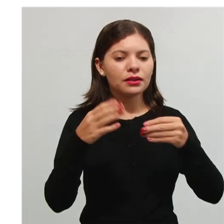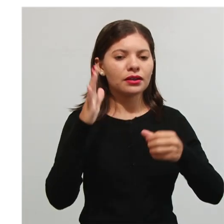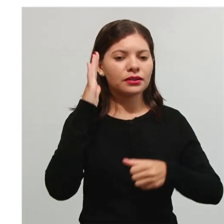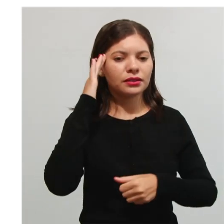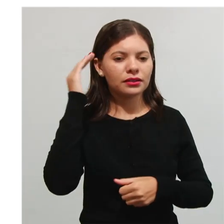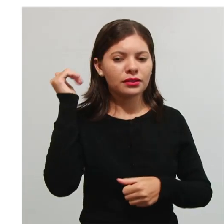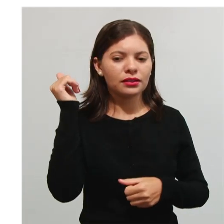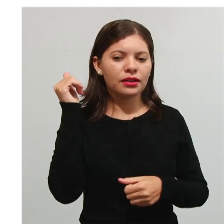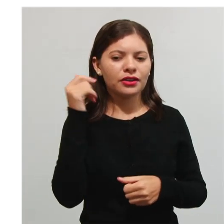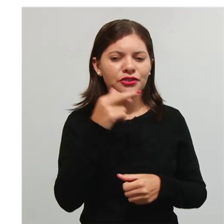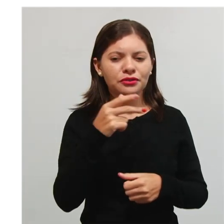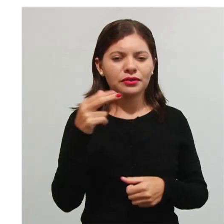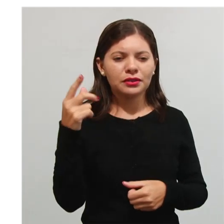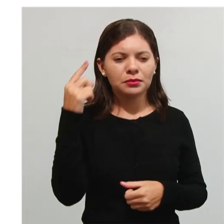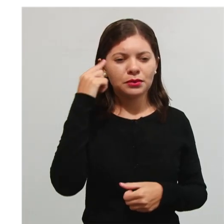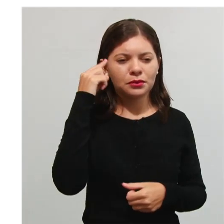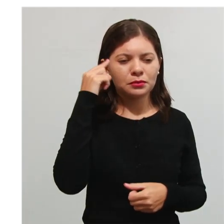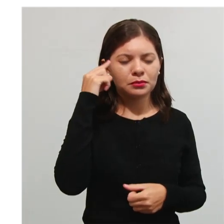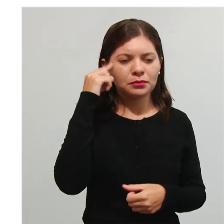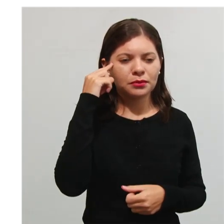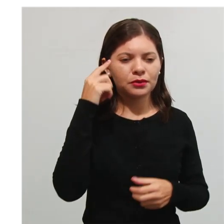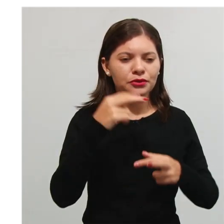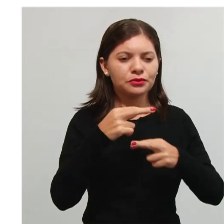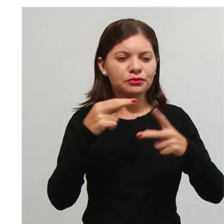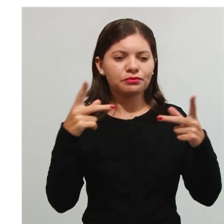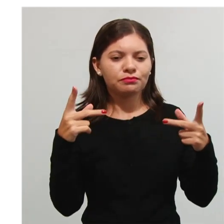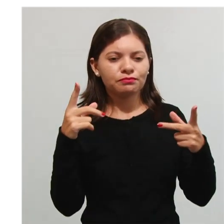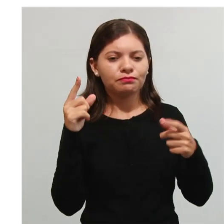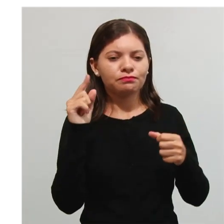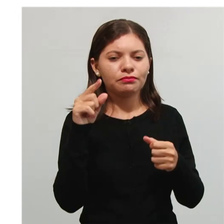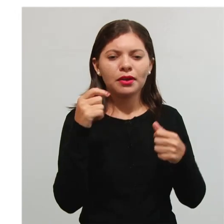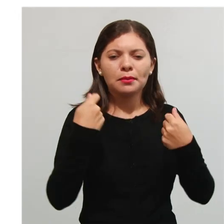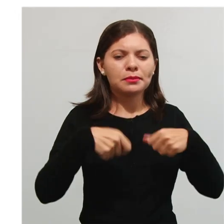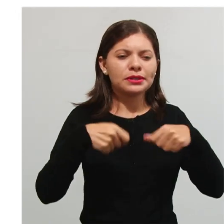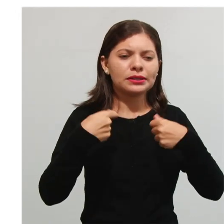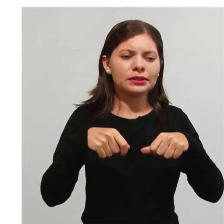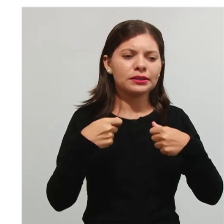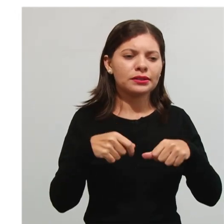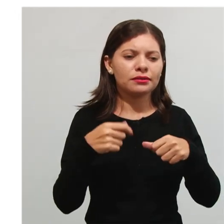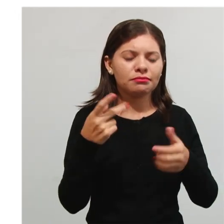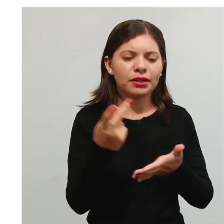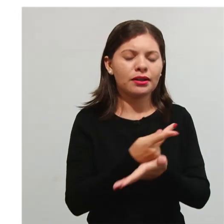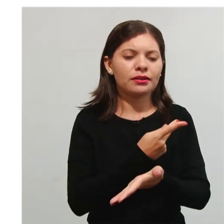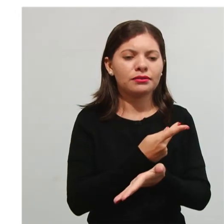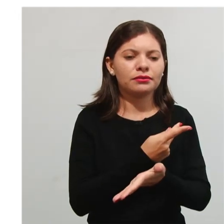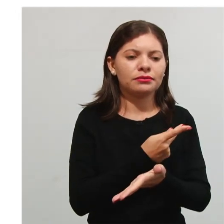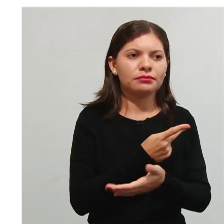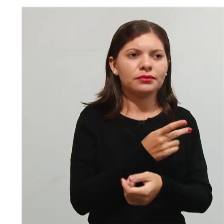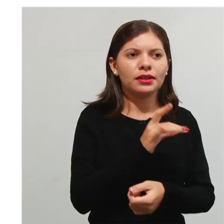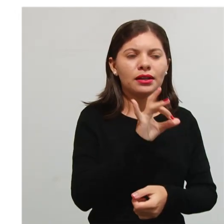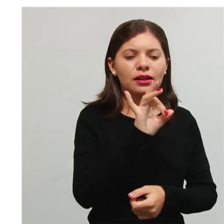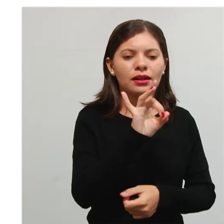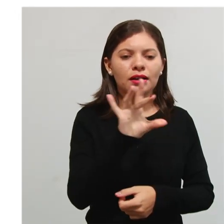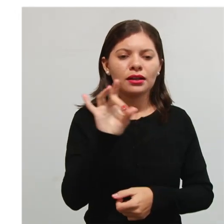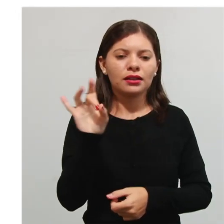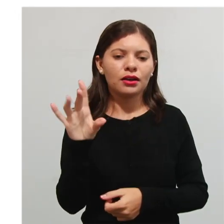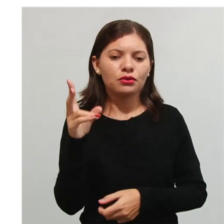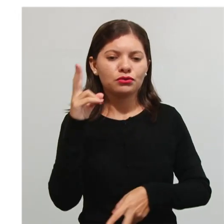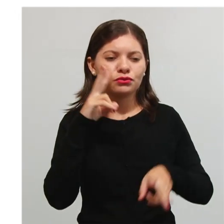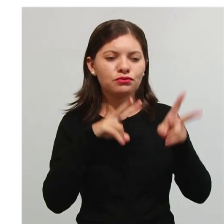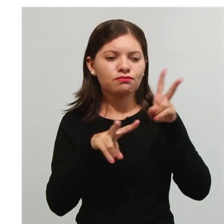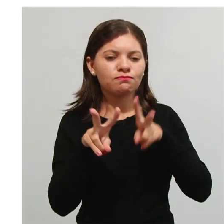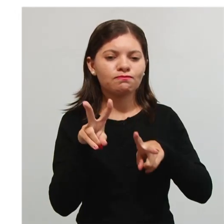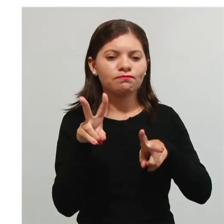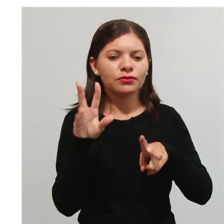pensam de forma diferente de você, sem necessariamente alguém estar errado. Apenas cada um vê a